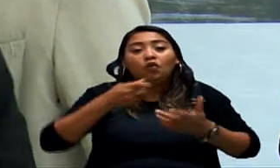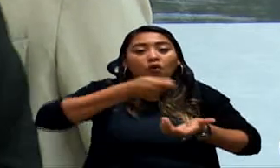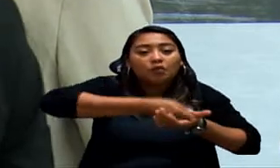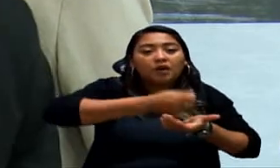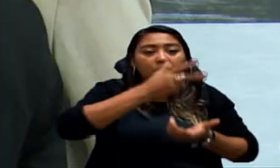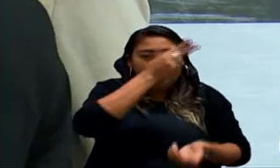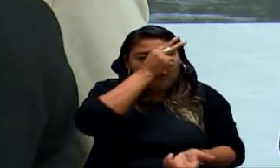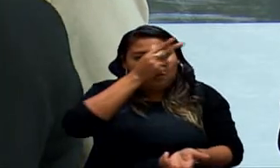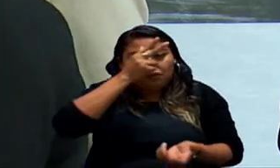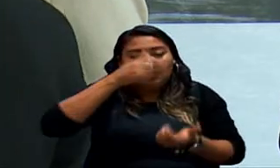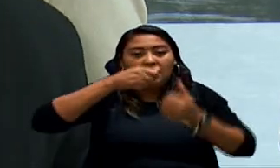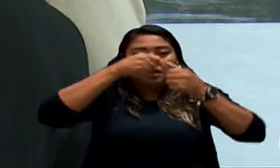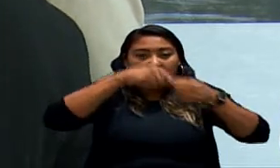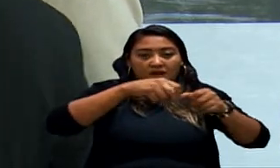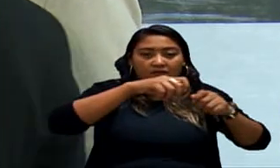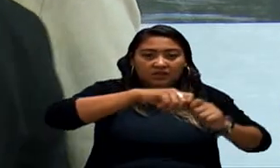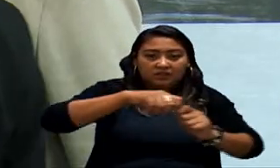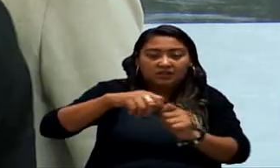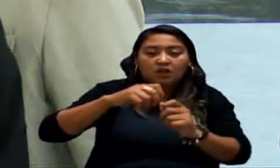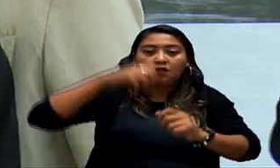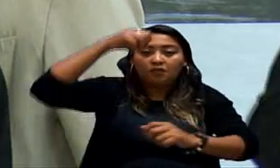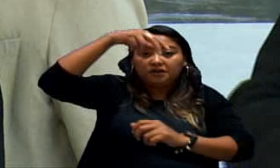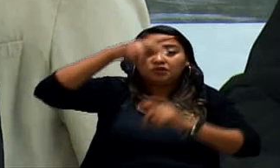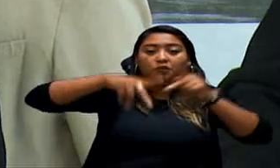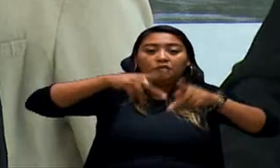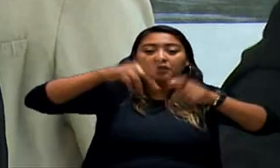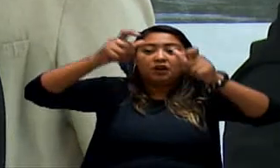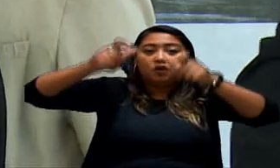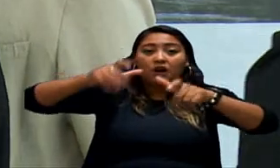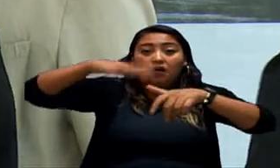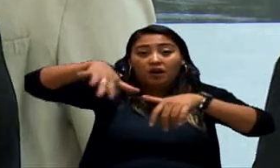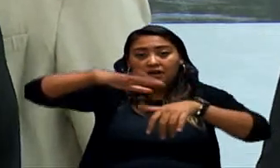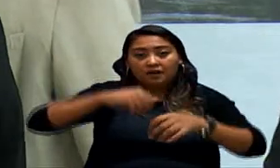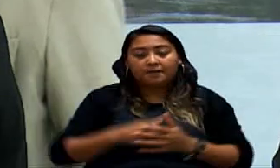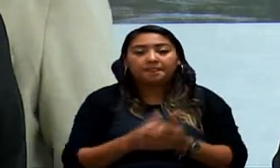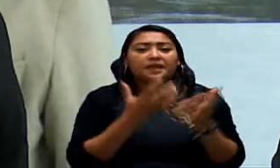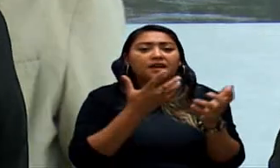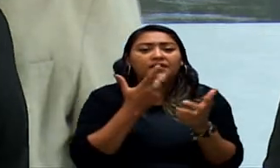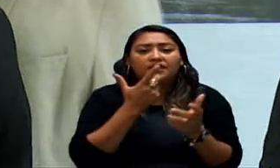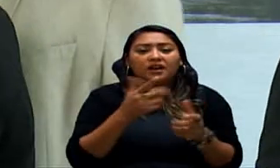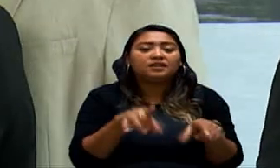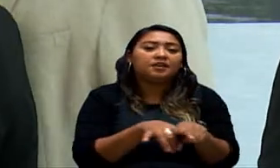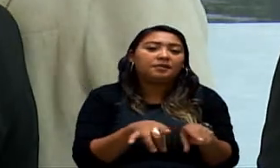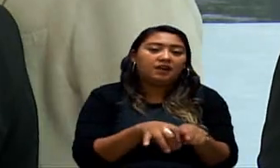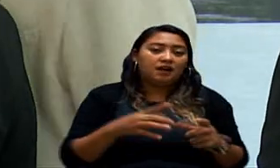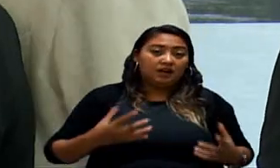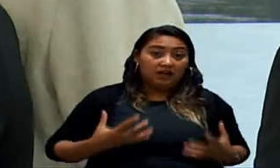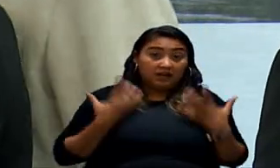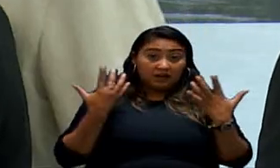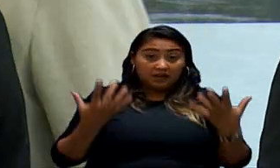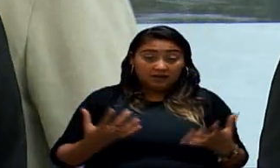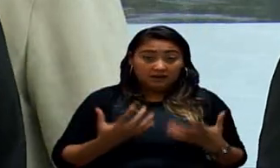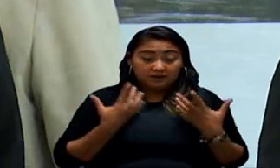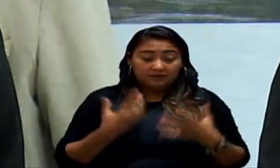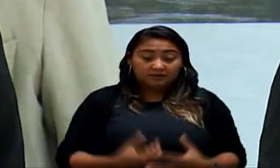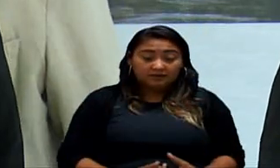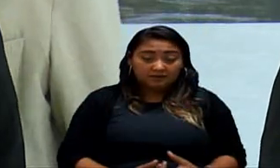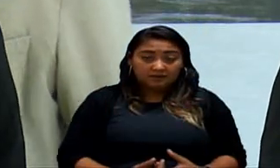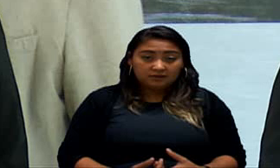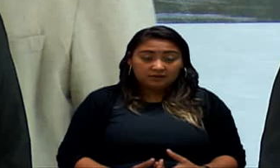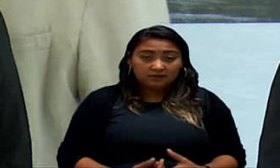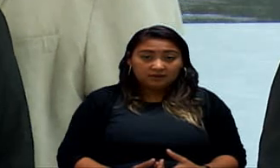prefeitura possa implantar a iluminação pública nesse local. E queria passar também da nossa alegria,